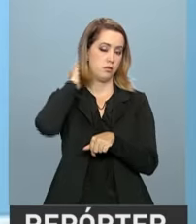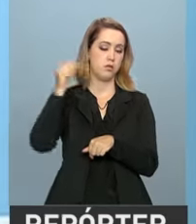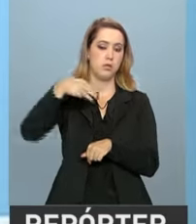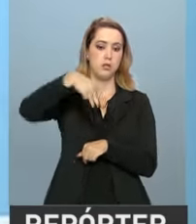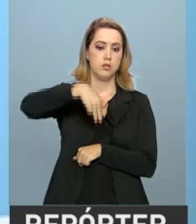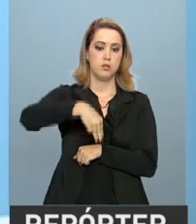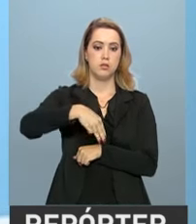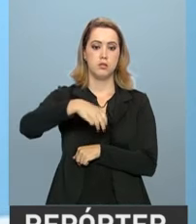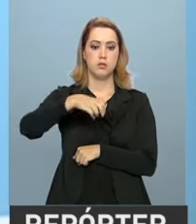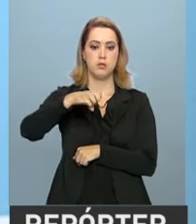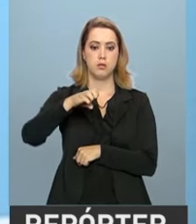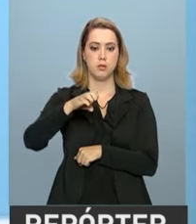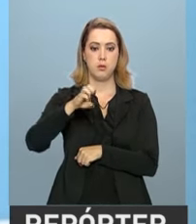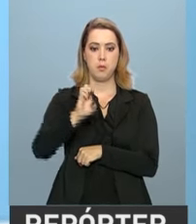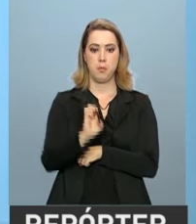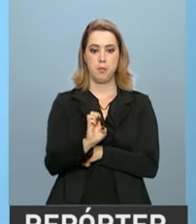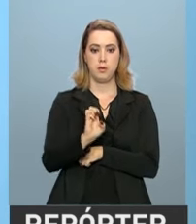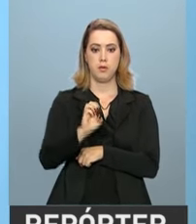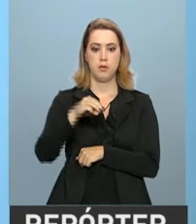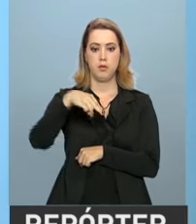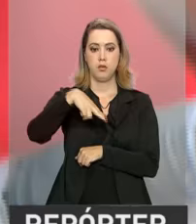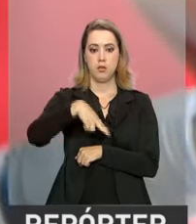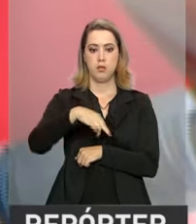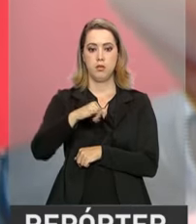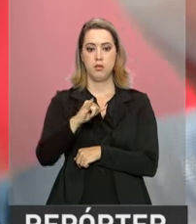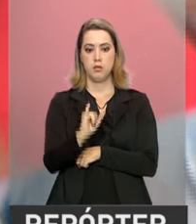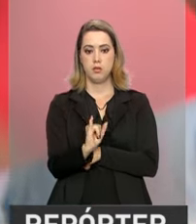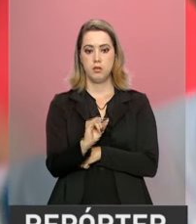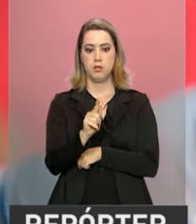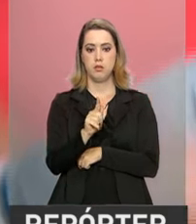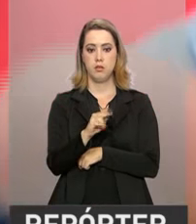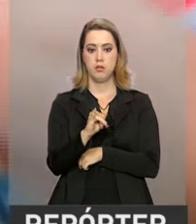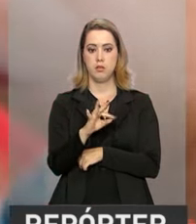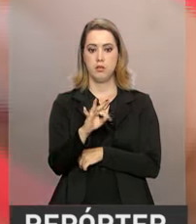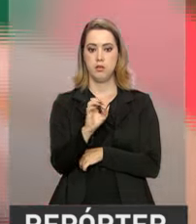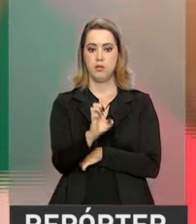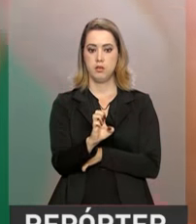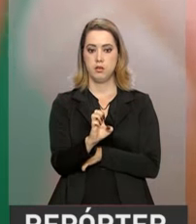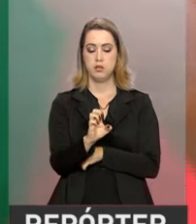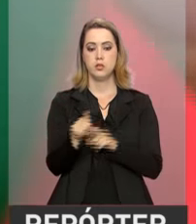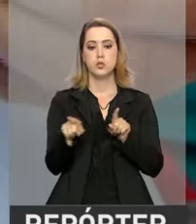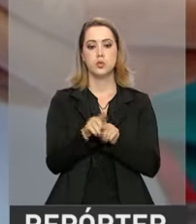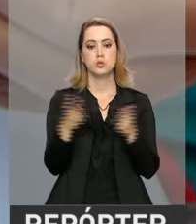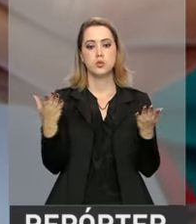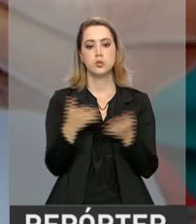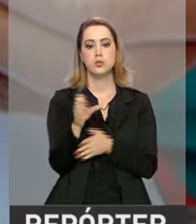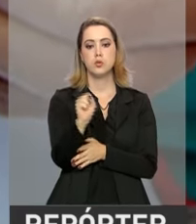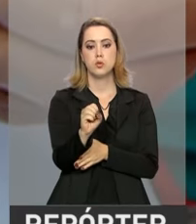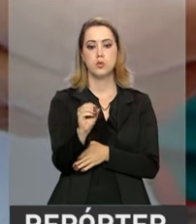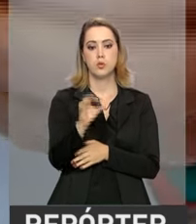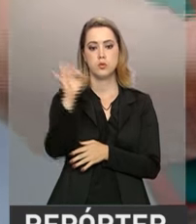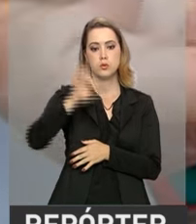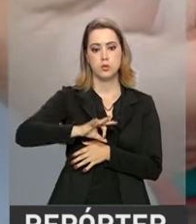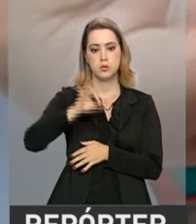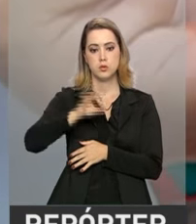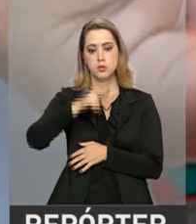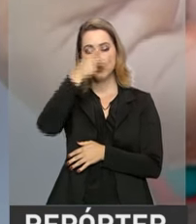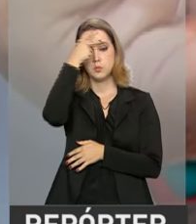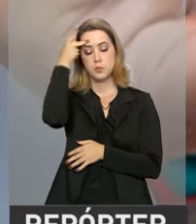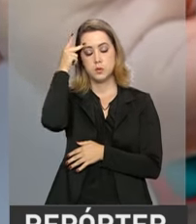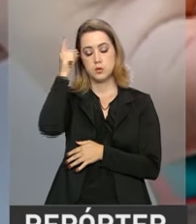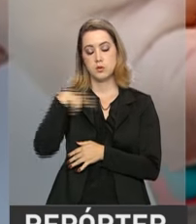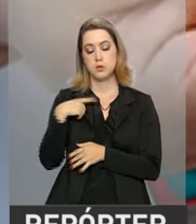de ambos os sexos de 12 e 13 anos. Nesse caso, a meta é vacinar 80% dos